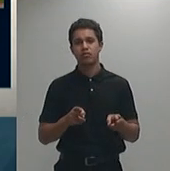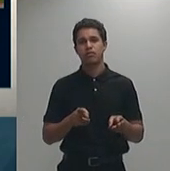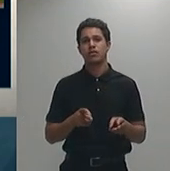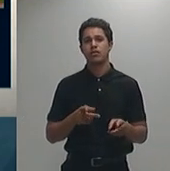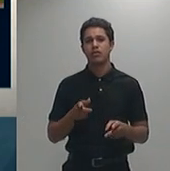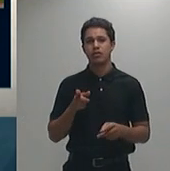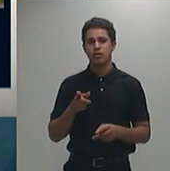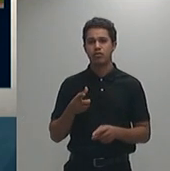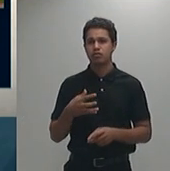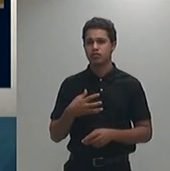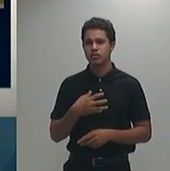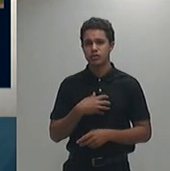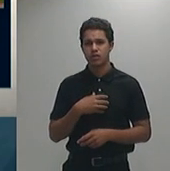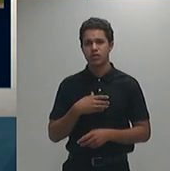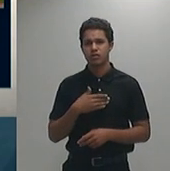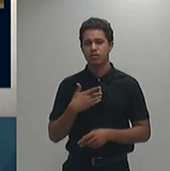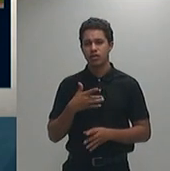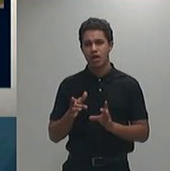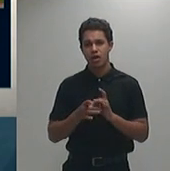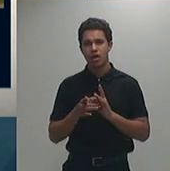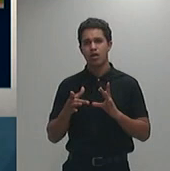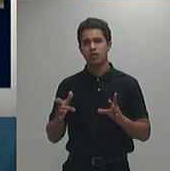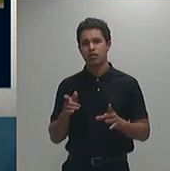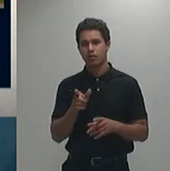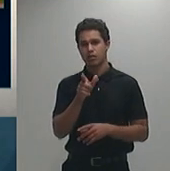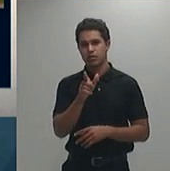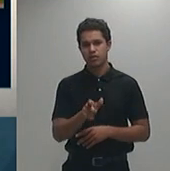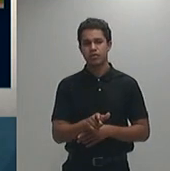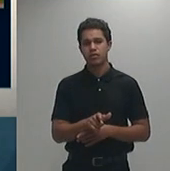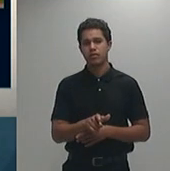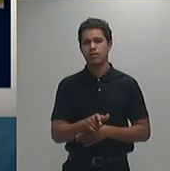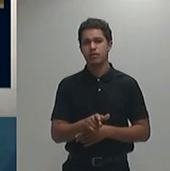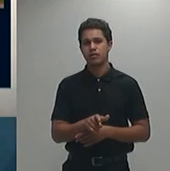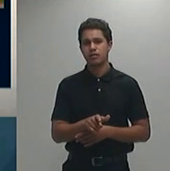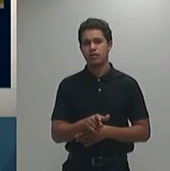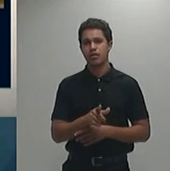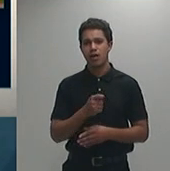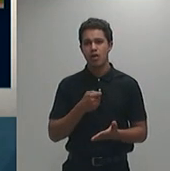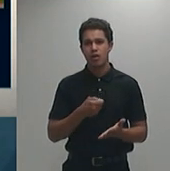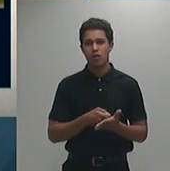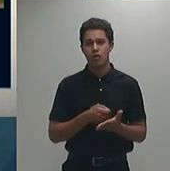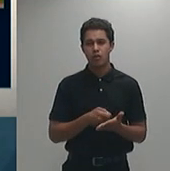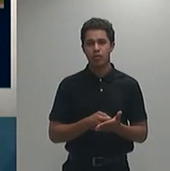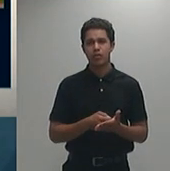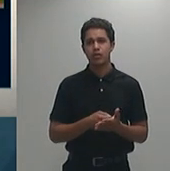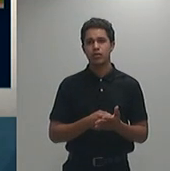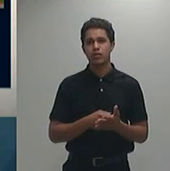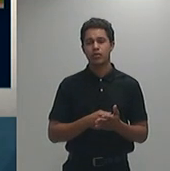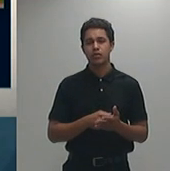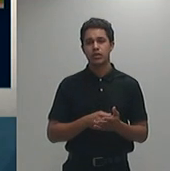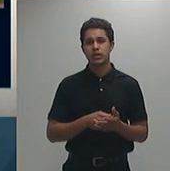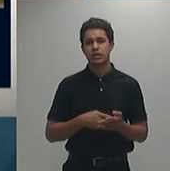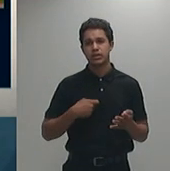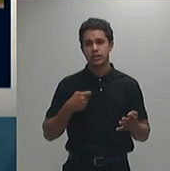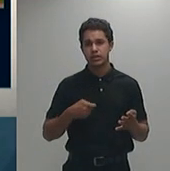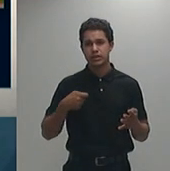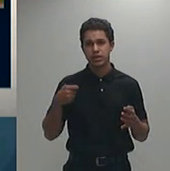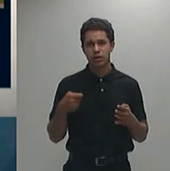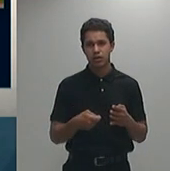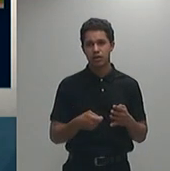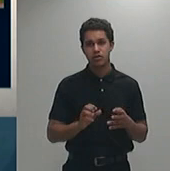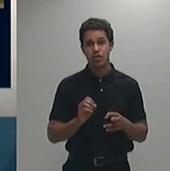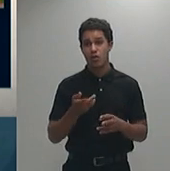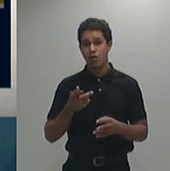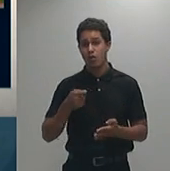efeito O que é autoriza que a parte do início ao cumprimento de sentença e o execução dos